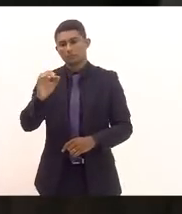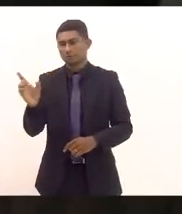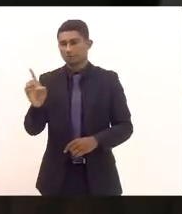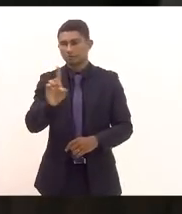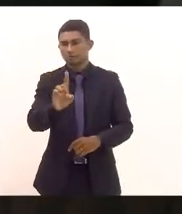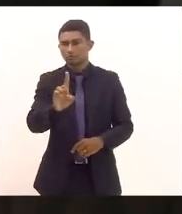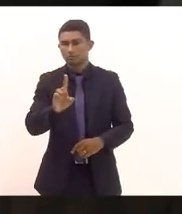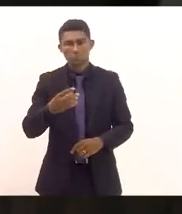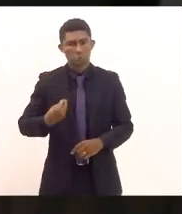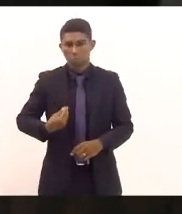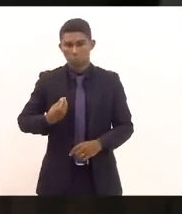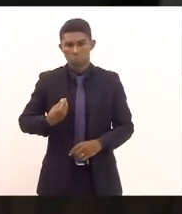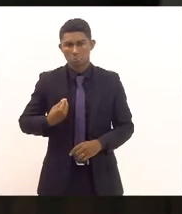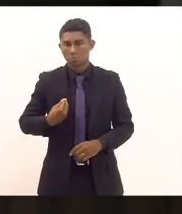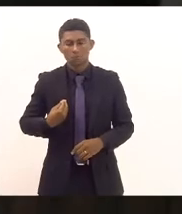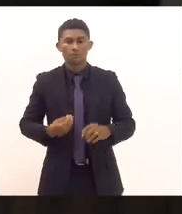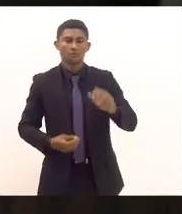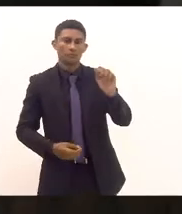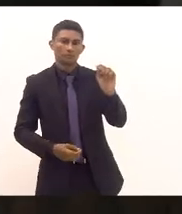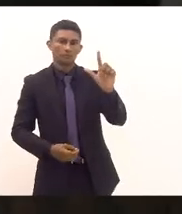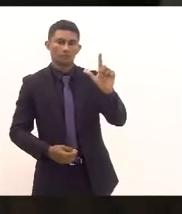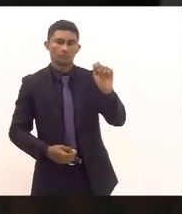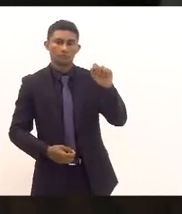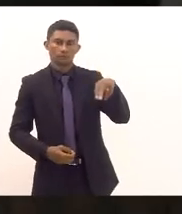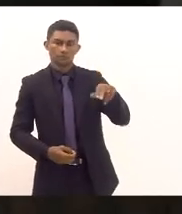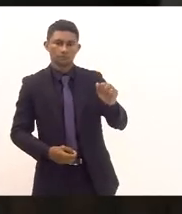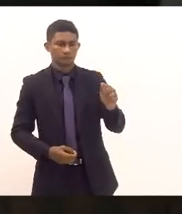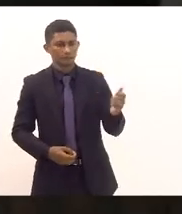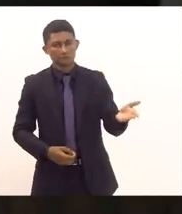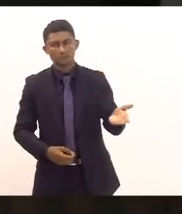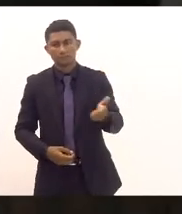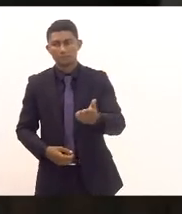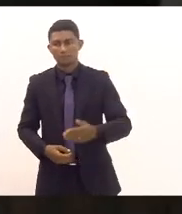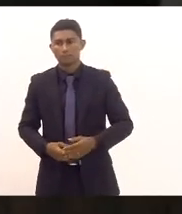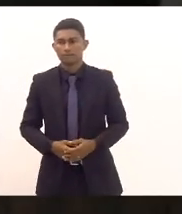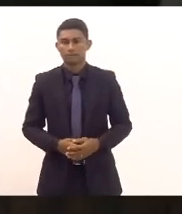à presidência Deputado Alana Passos 1